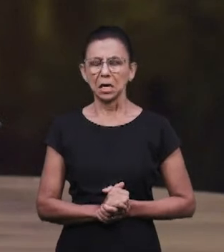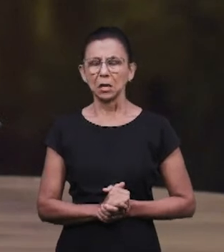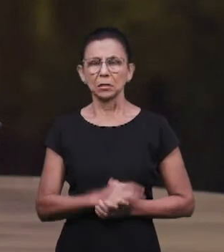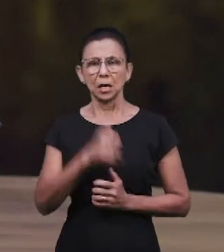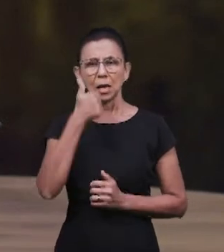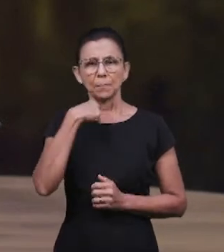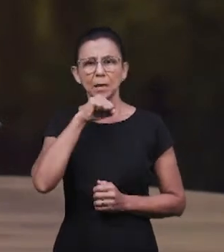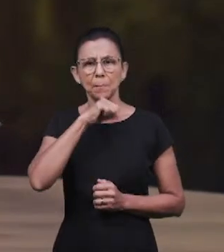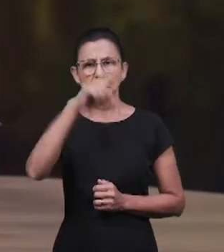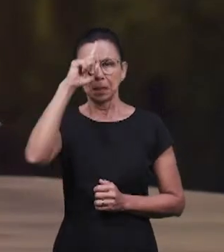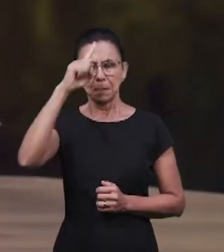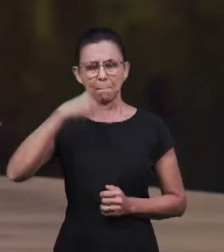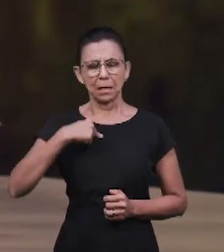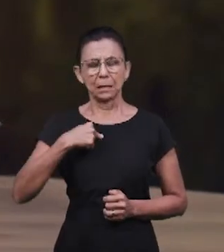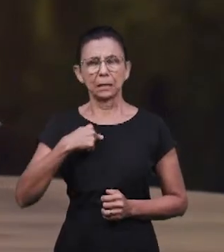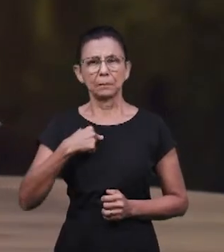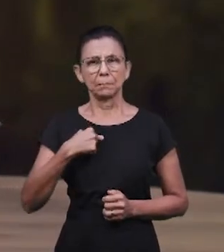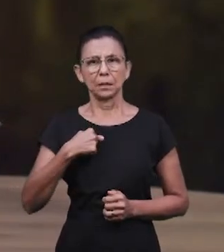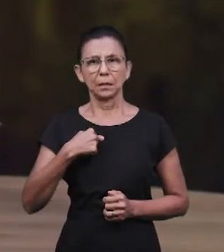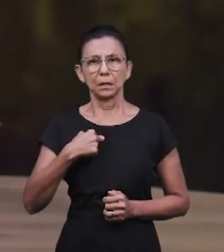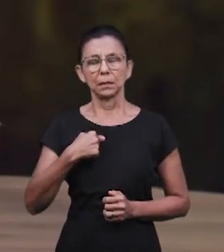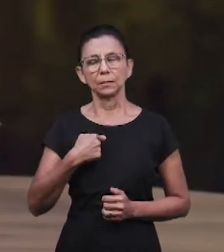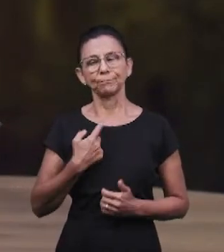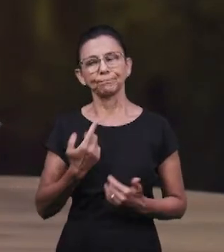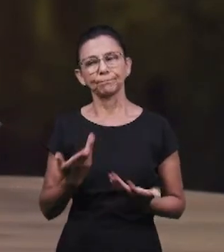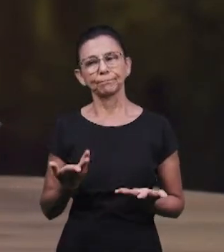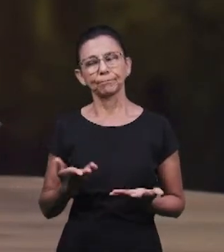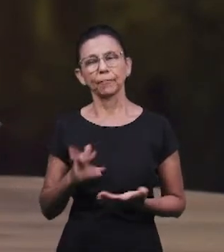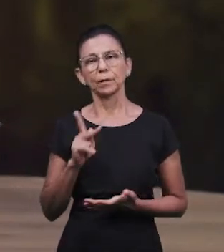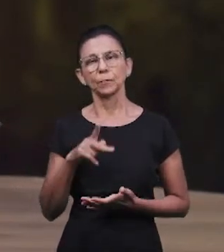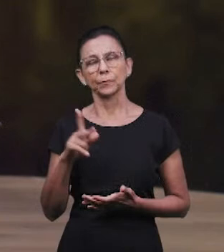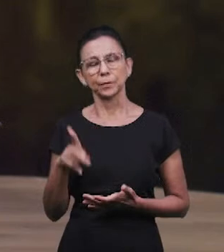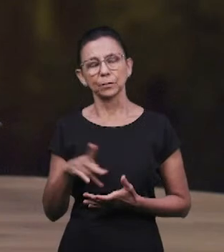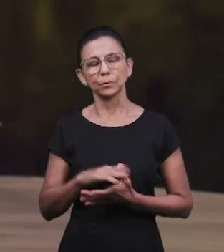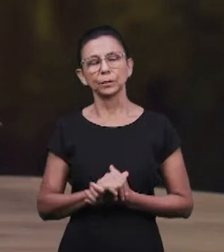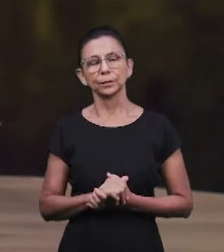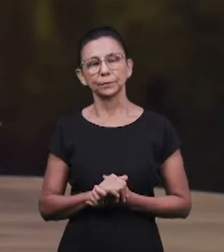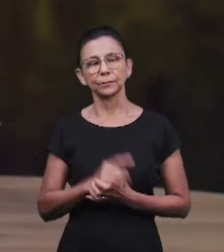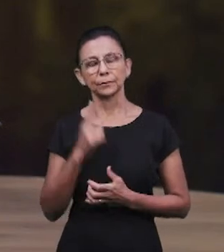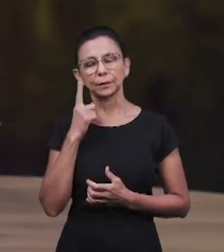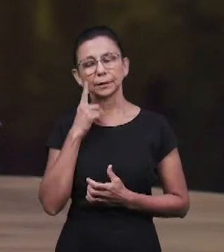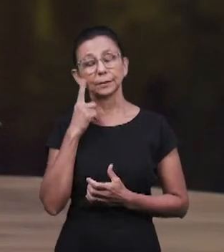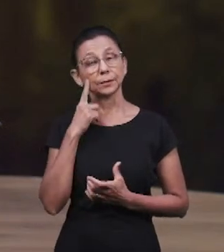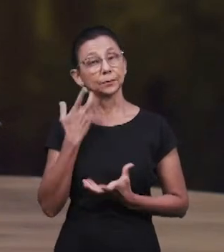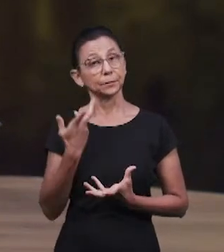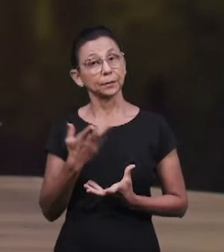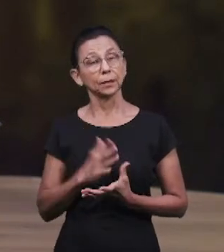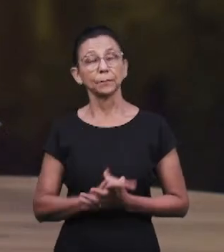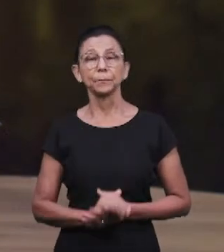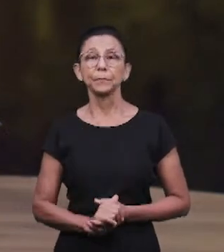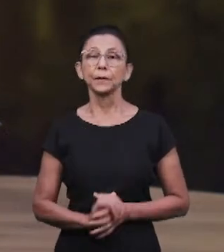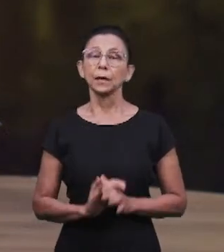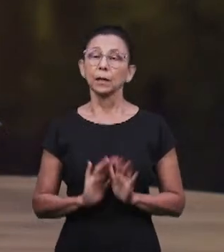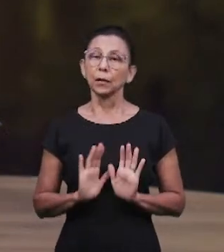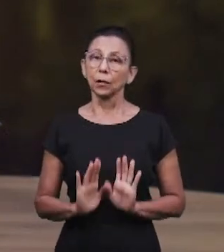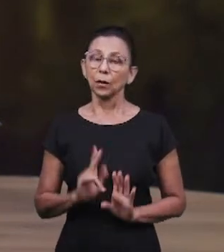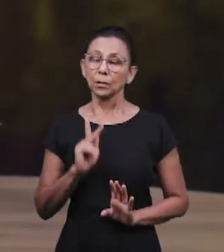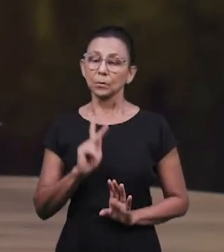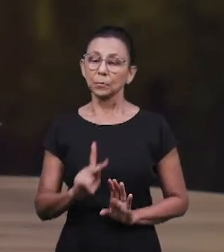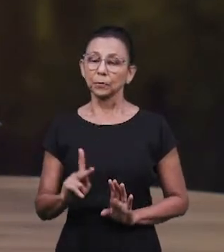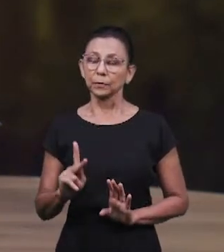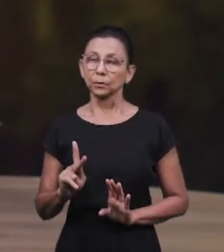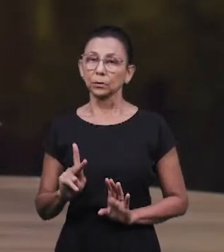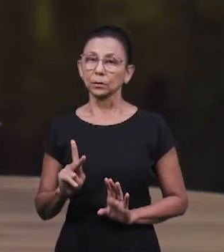professoras. Quem manda em mim é minha mãe. Muitas professoras têm ouvido essa frase. Então as professoras devem